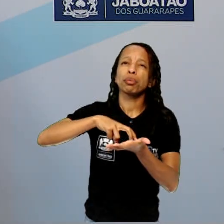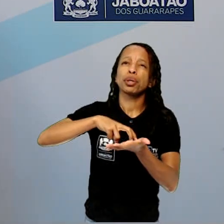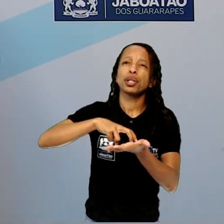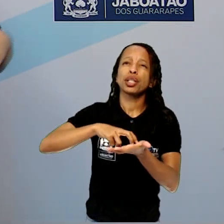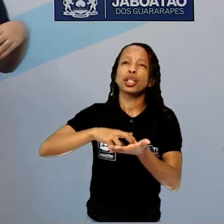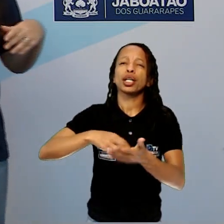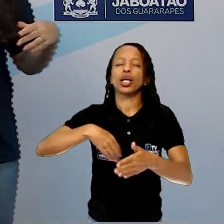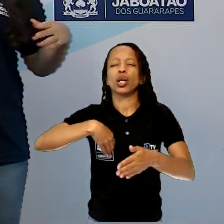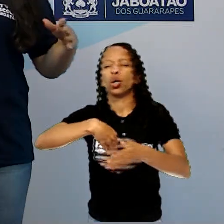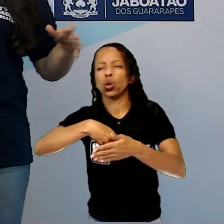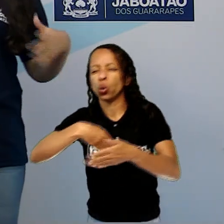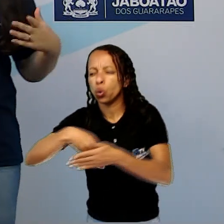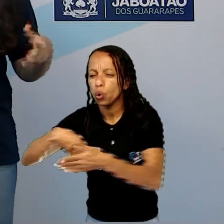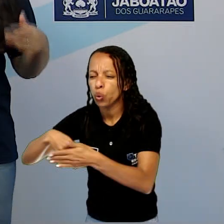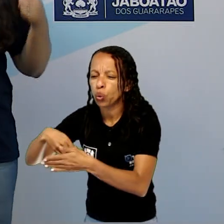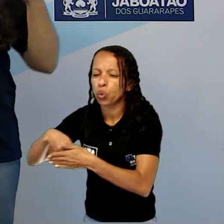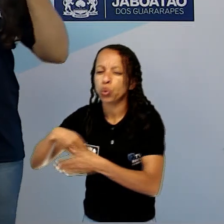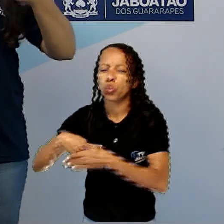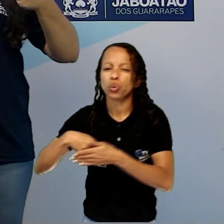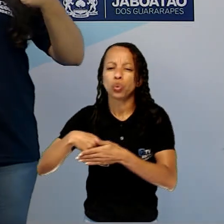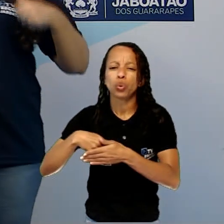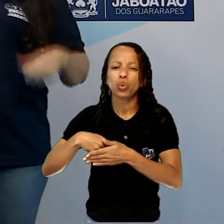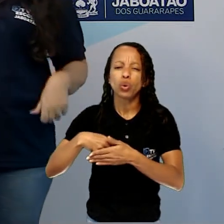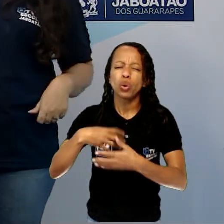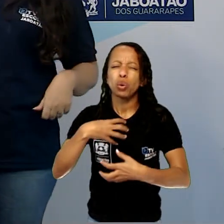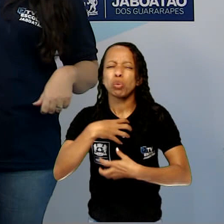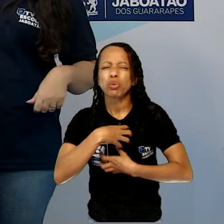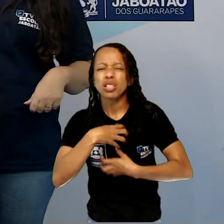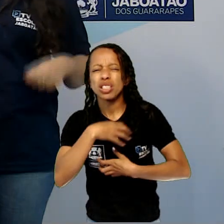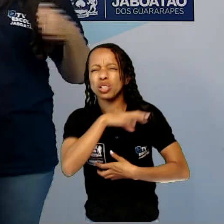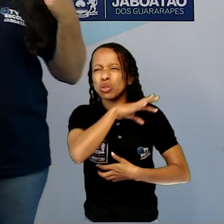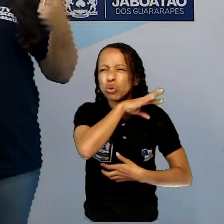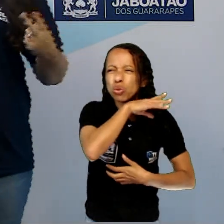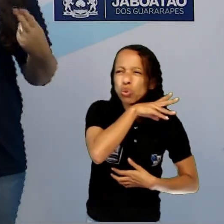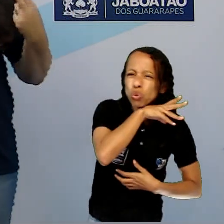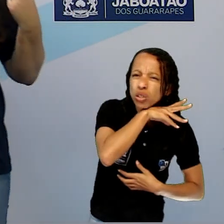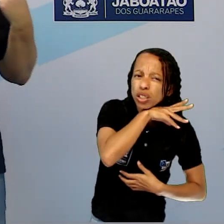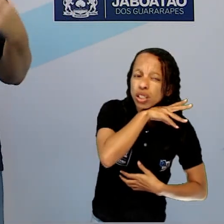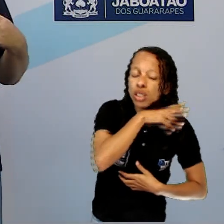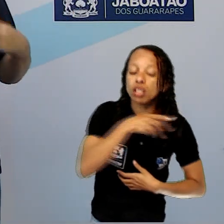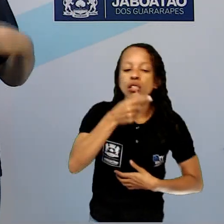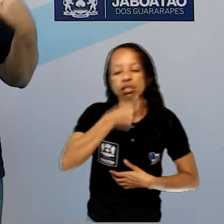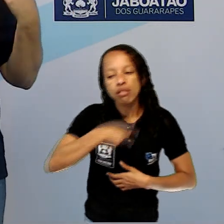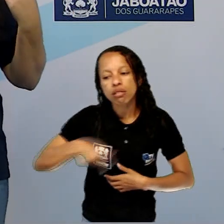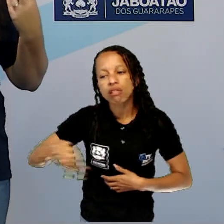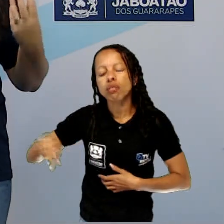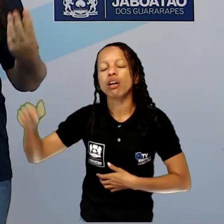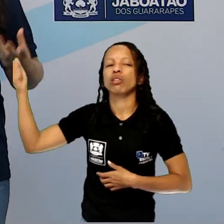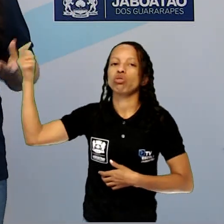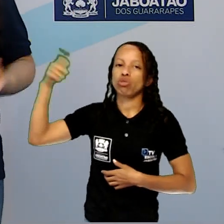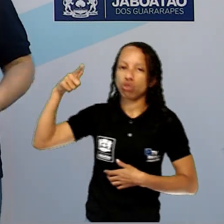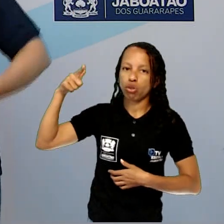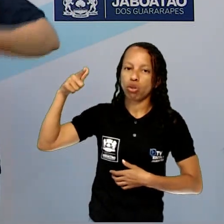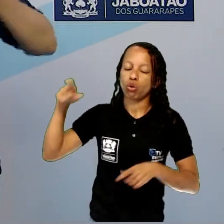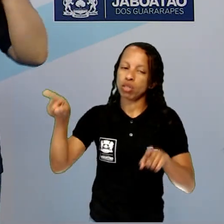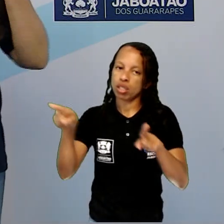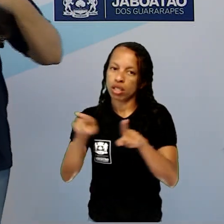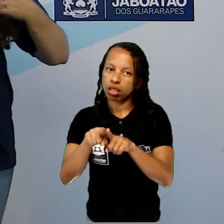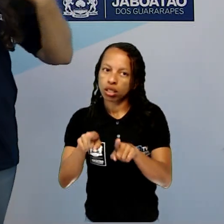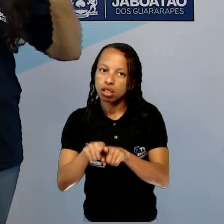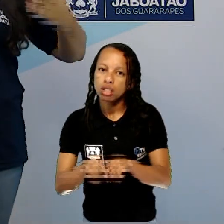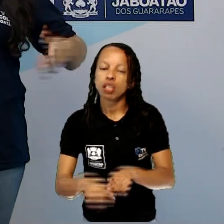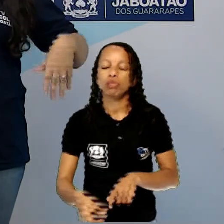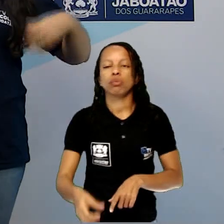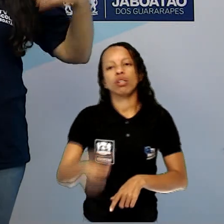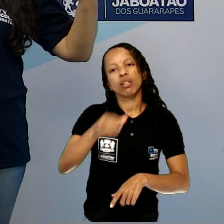bola. Tô passando mal. Primeira coisa, sair do sol. Segunda, você tem que se hidratar. Fica lá